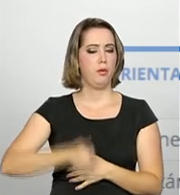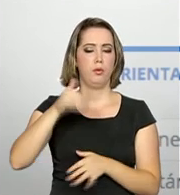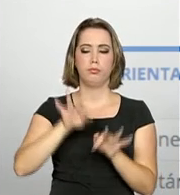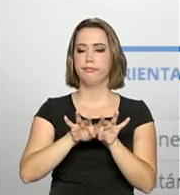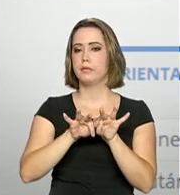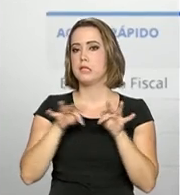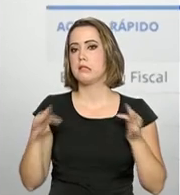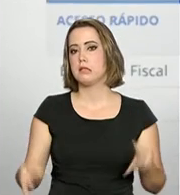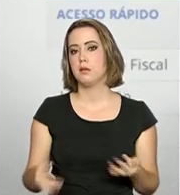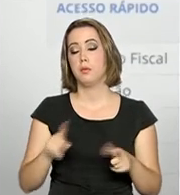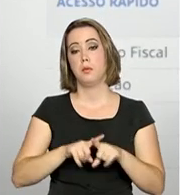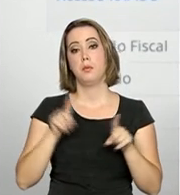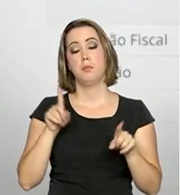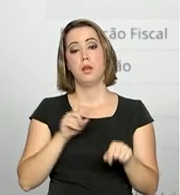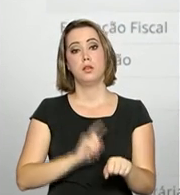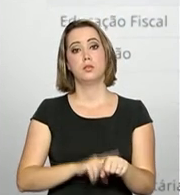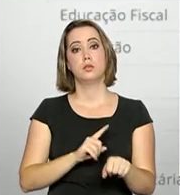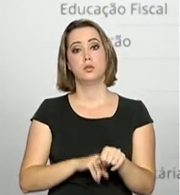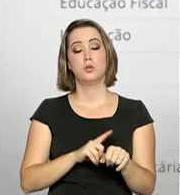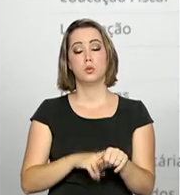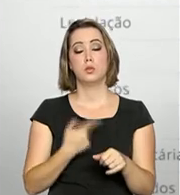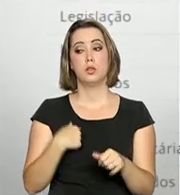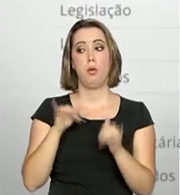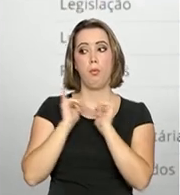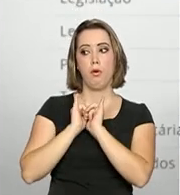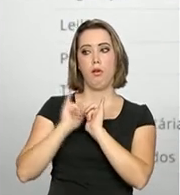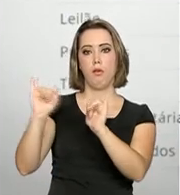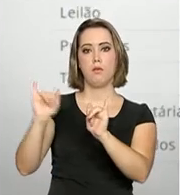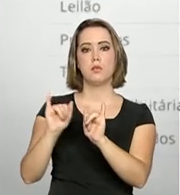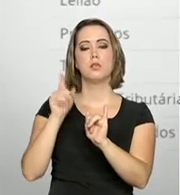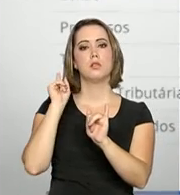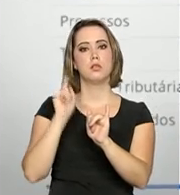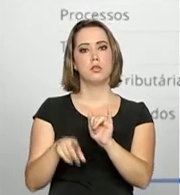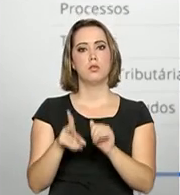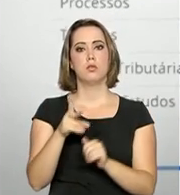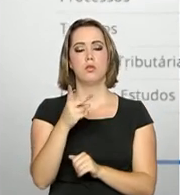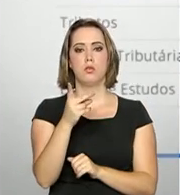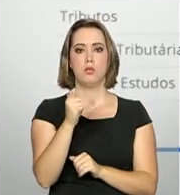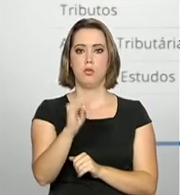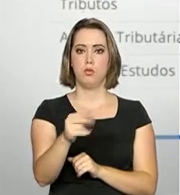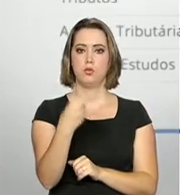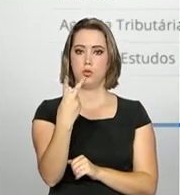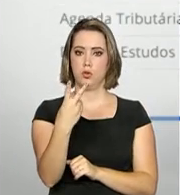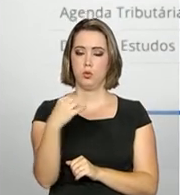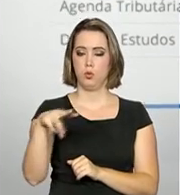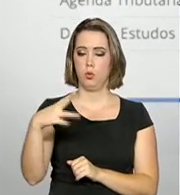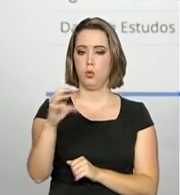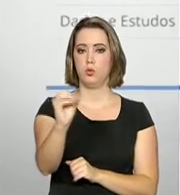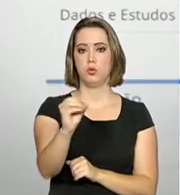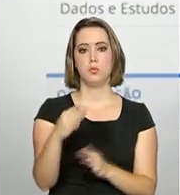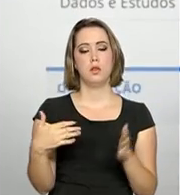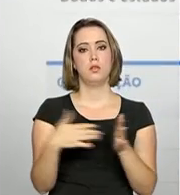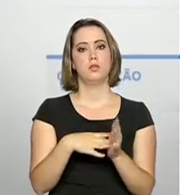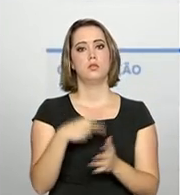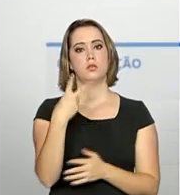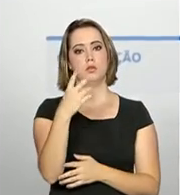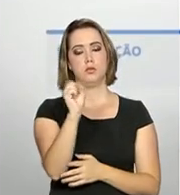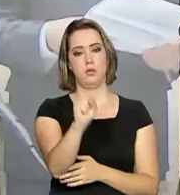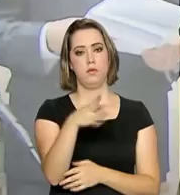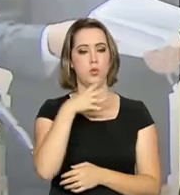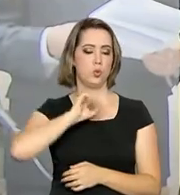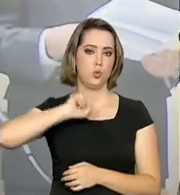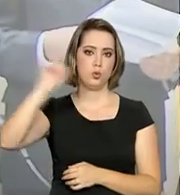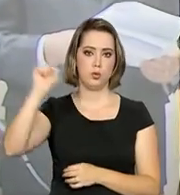vida. Mas o prazo para a Receita receber o documento vai do dia 2 de março ao dia 28 de